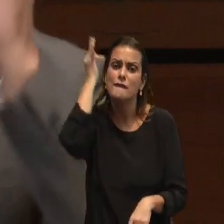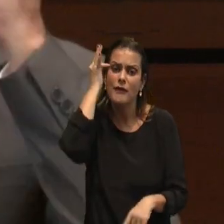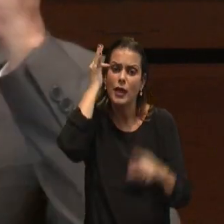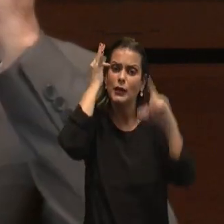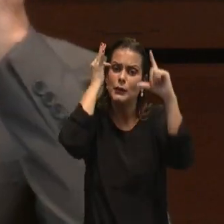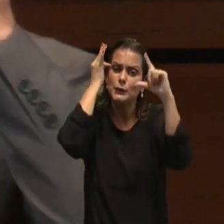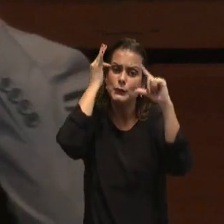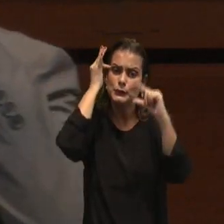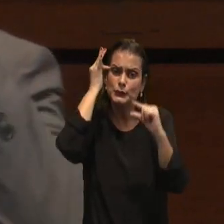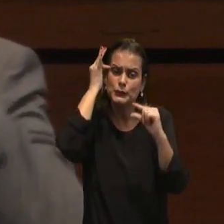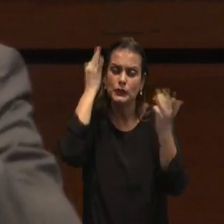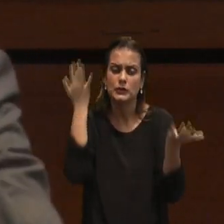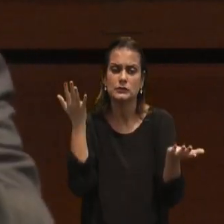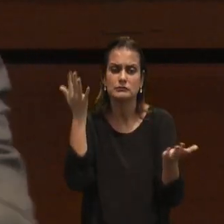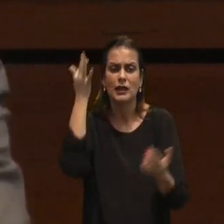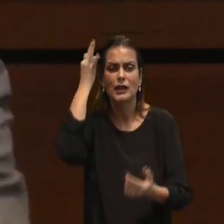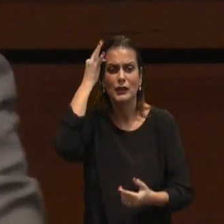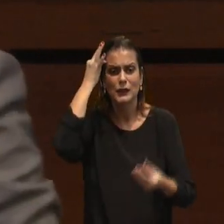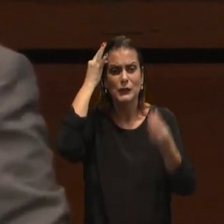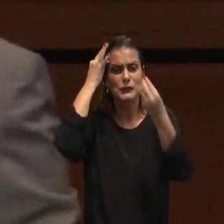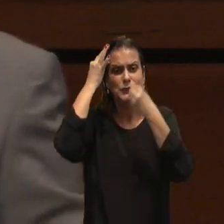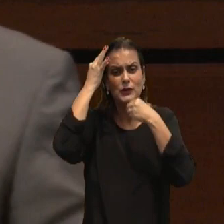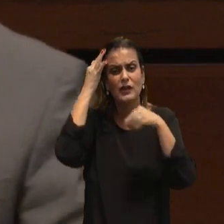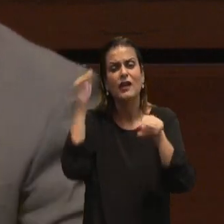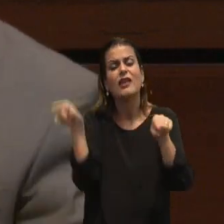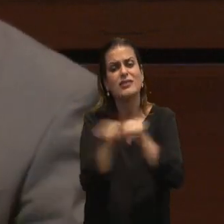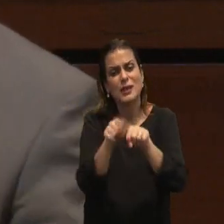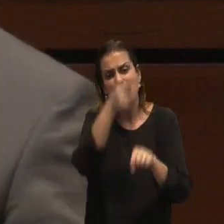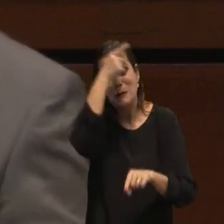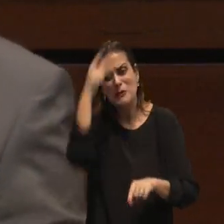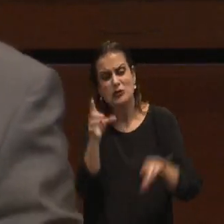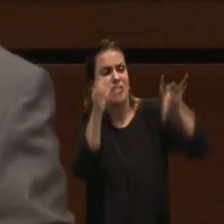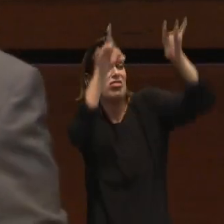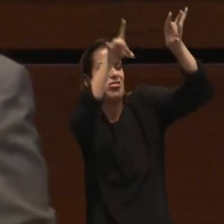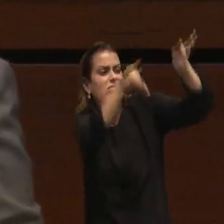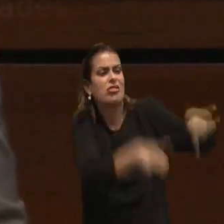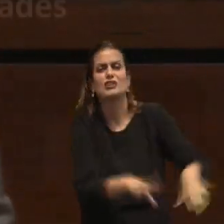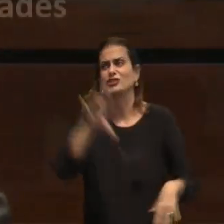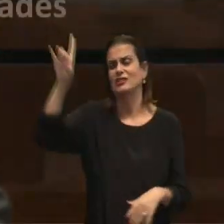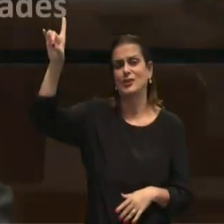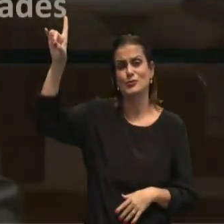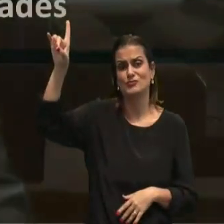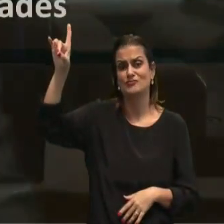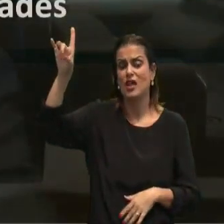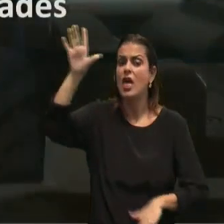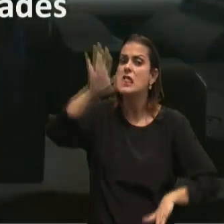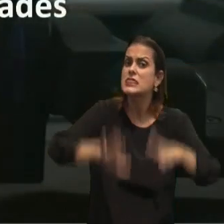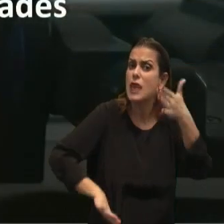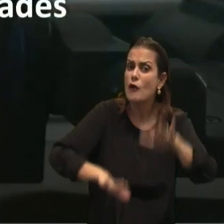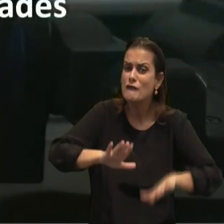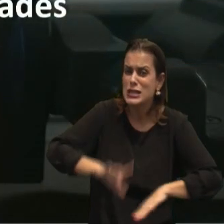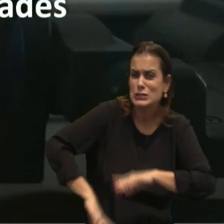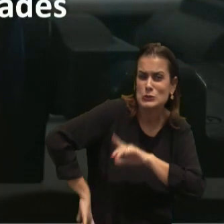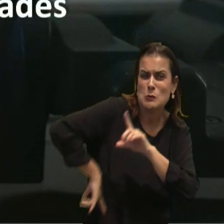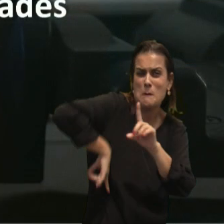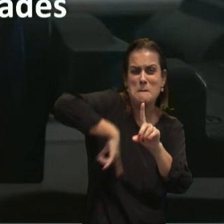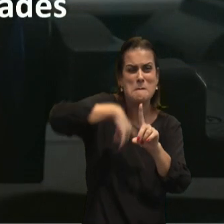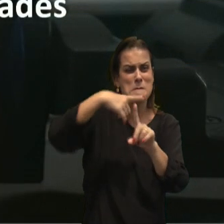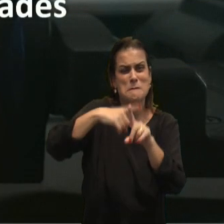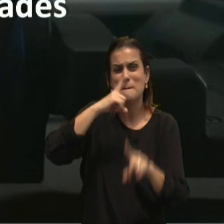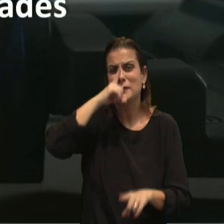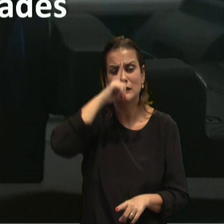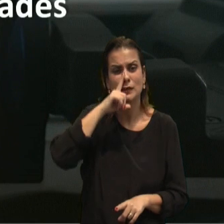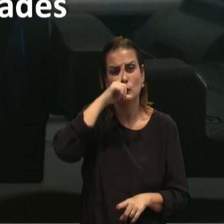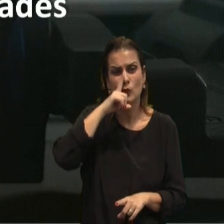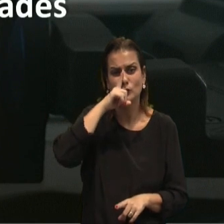O enfraquecimento da fé e a apostasia, que talvez para mim, em minha visão, seja um dos maiores perigos que a igreja